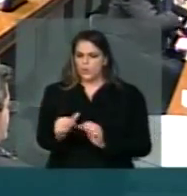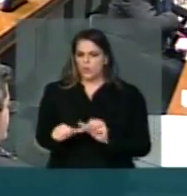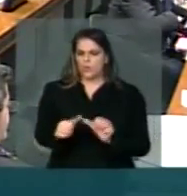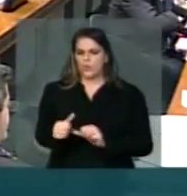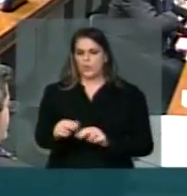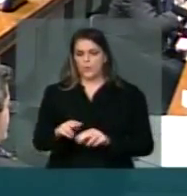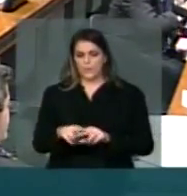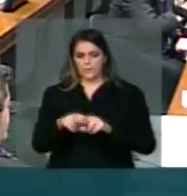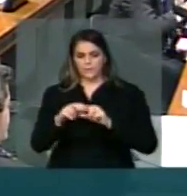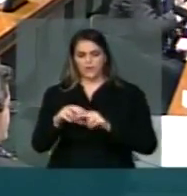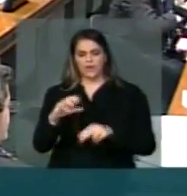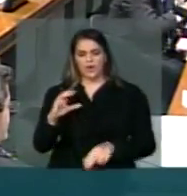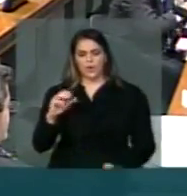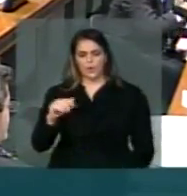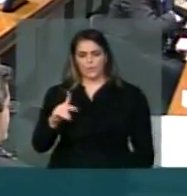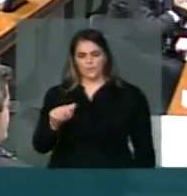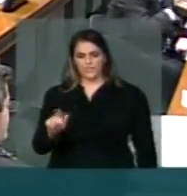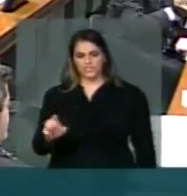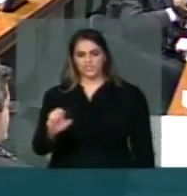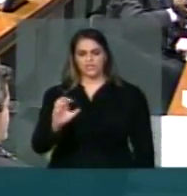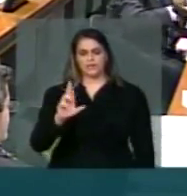da Compes e da Reneste?